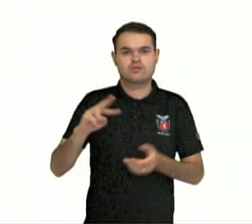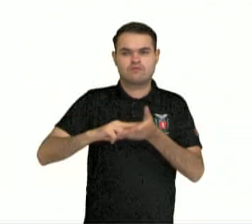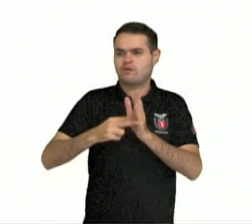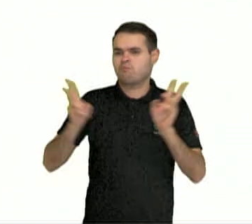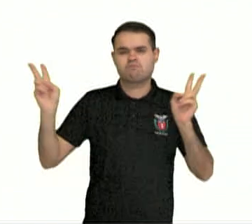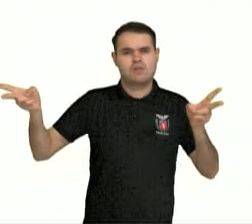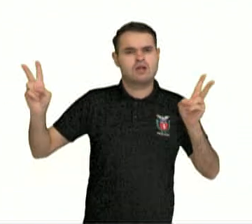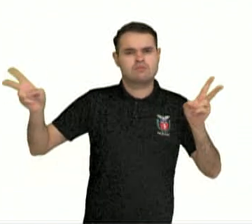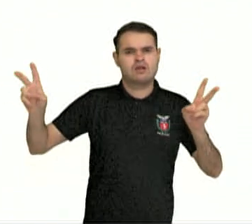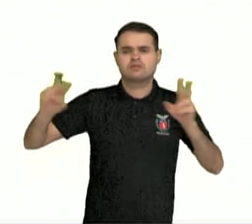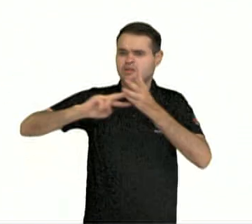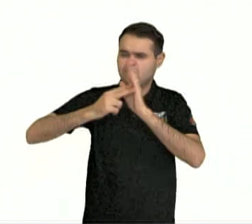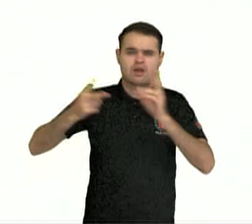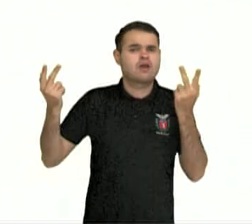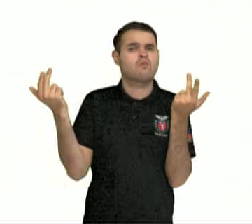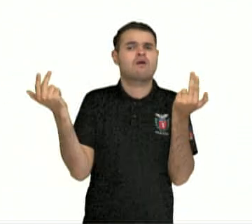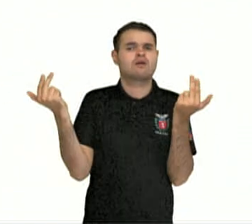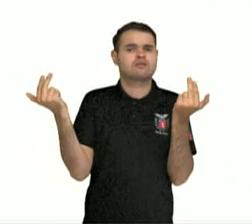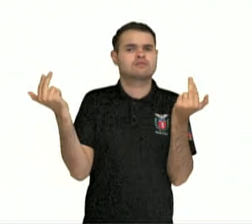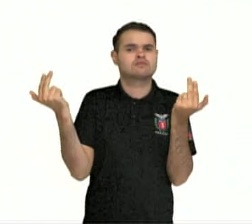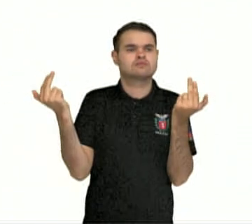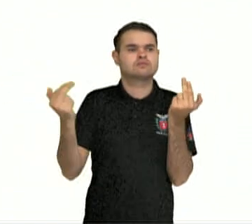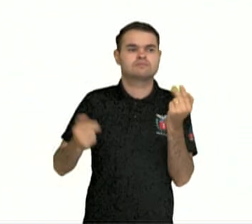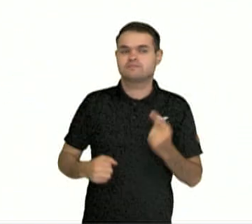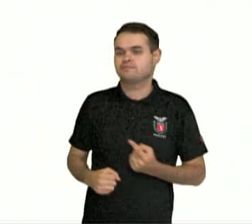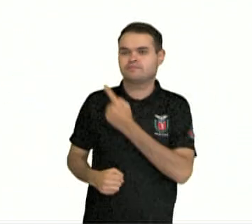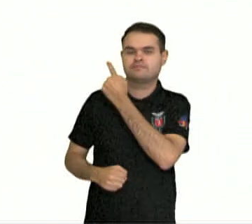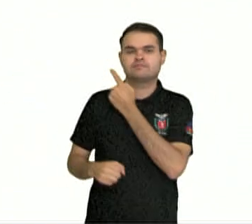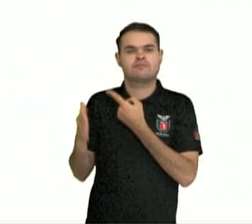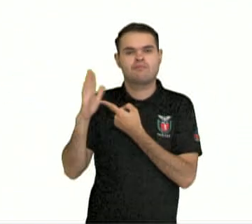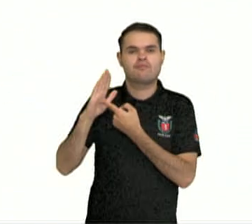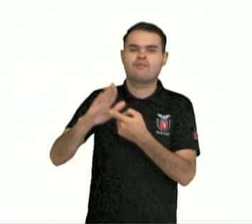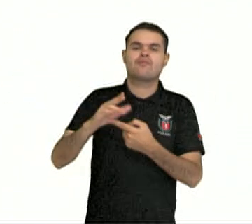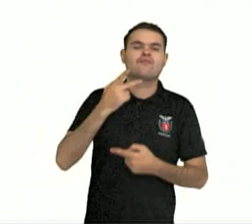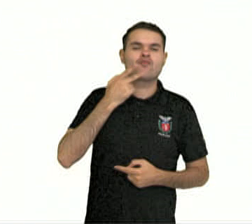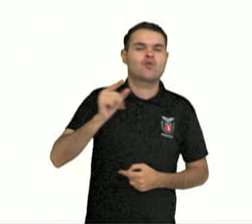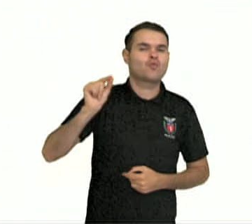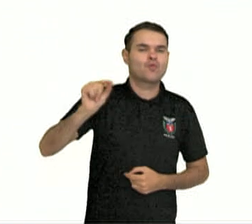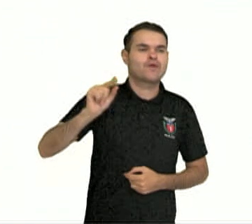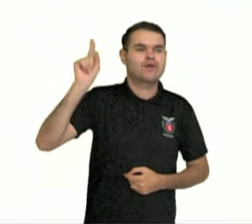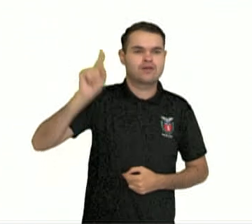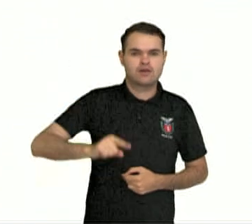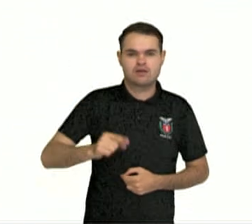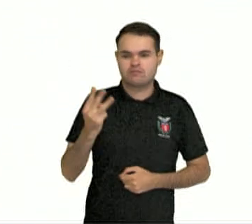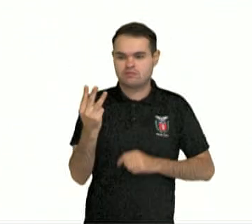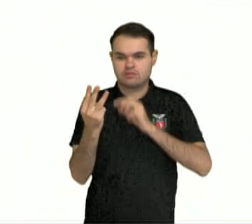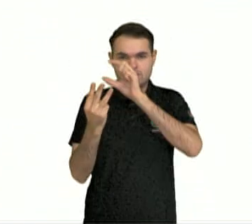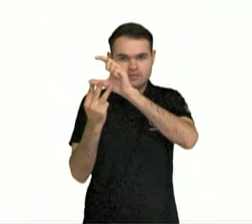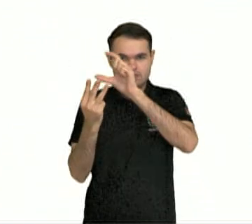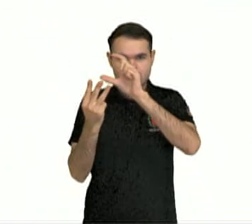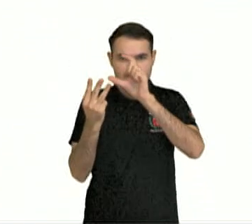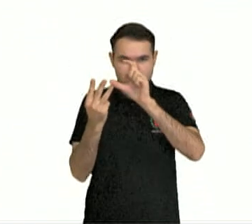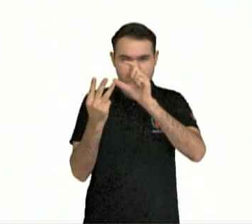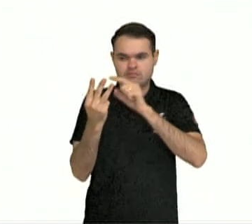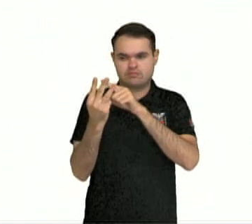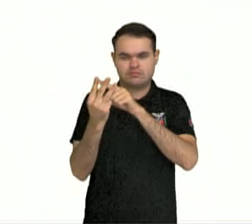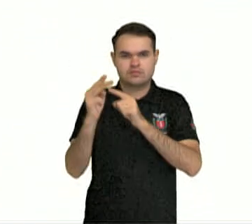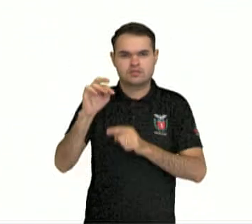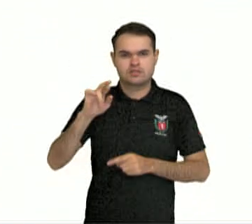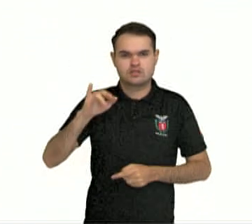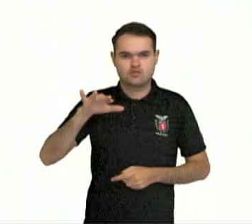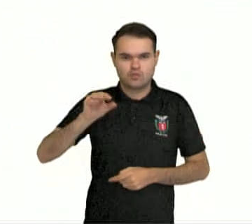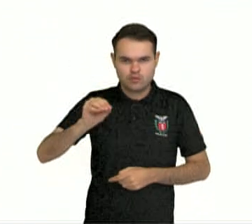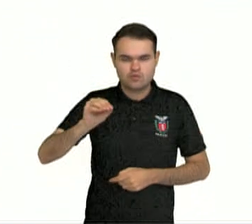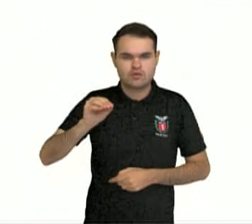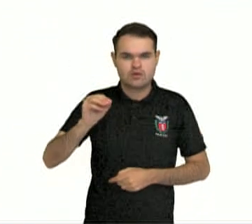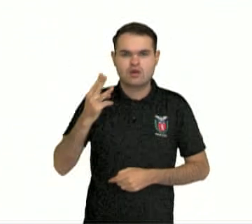mesma coisa, elas são iguais. E aqui, nós dizemos que esse trinômio, são três termos, esse